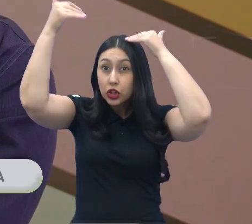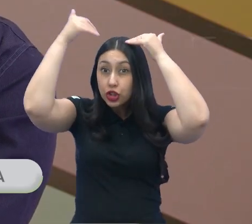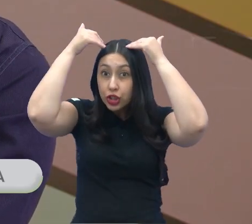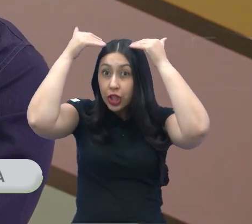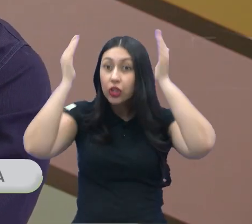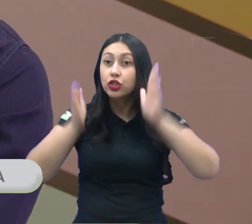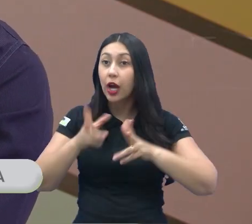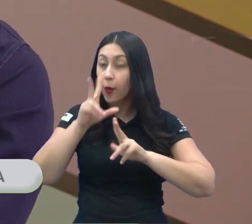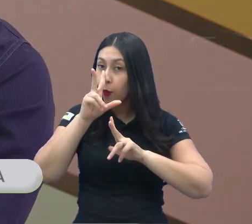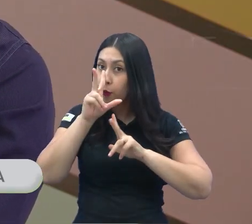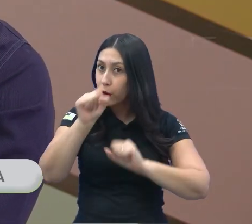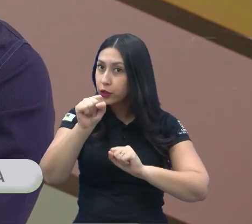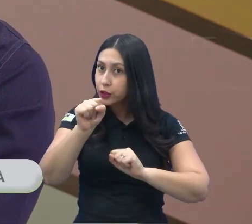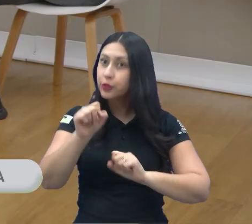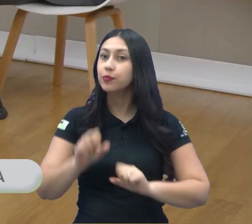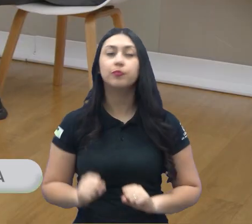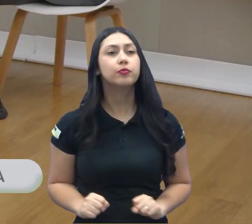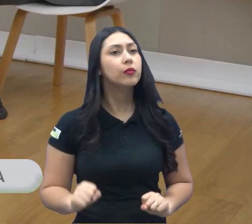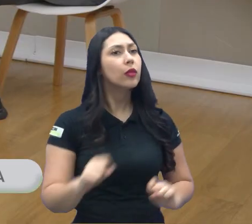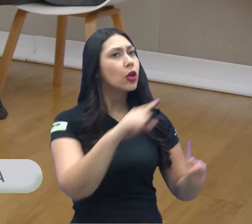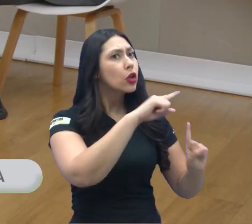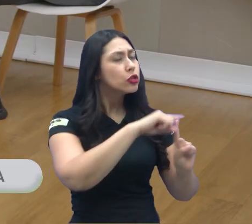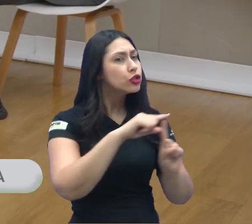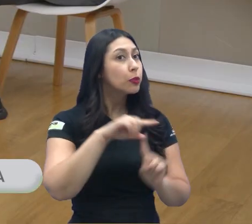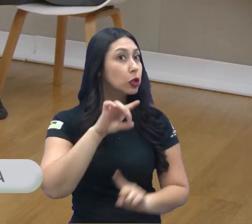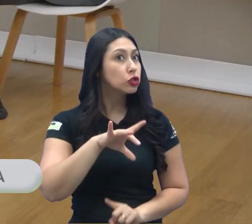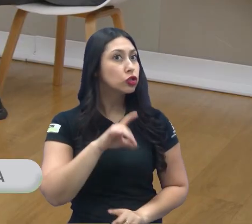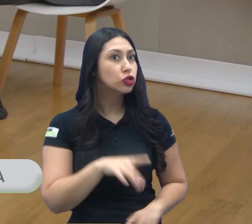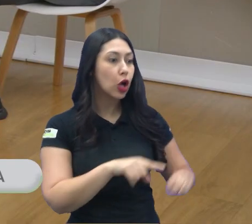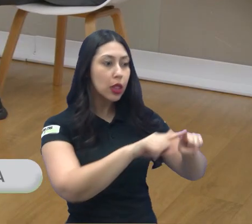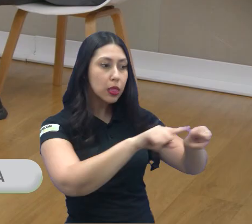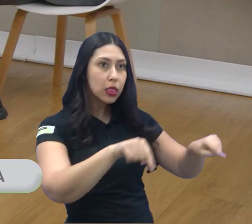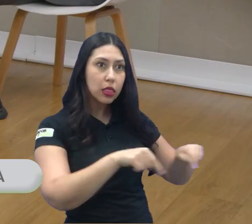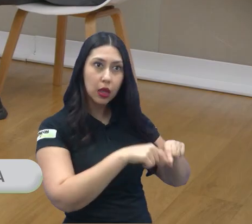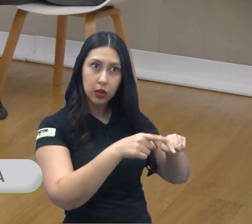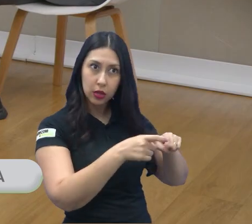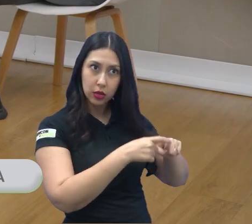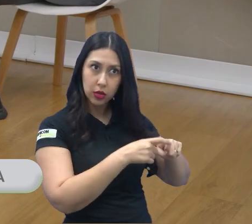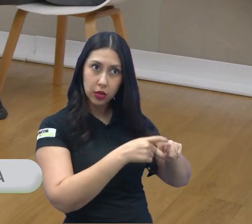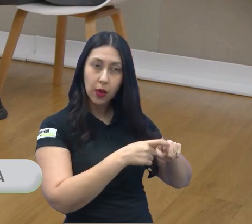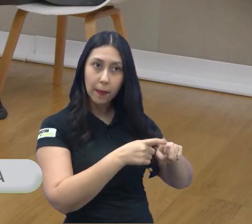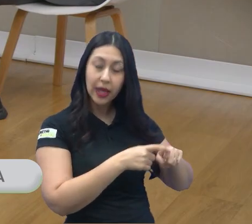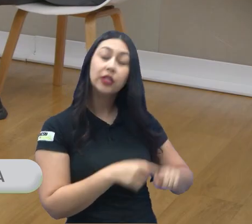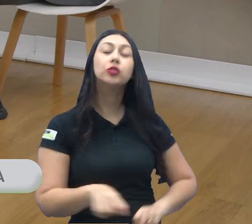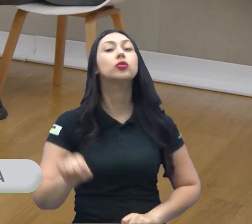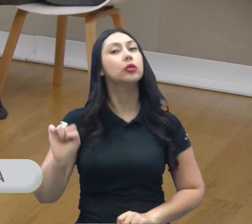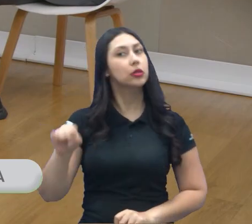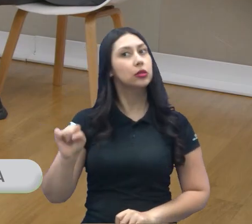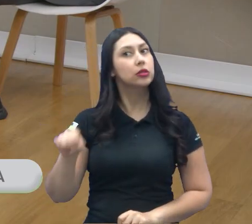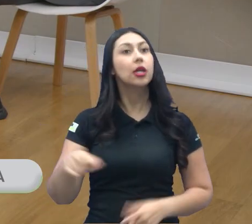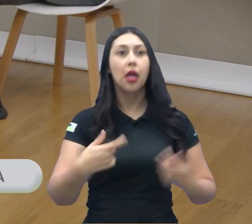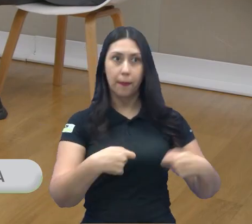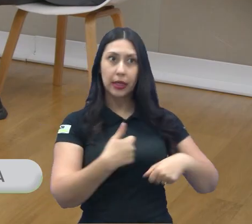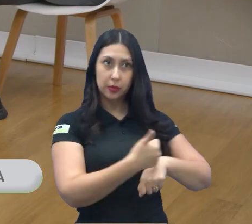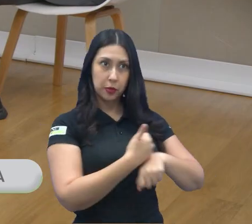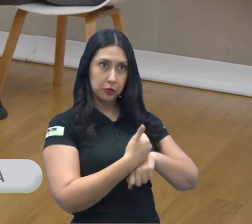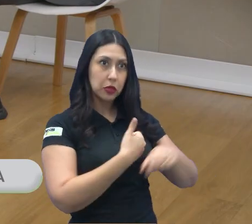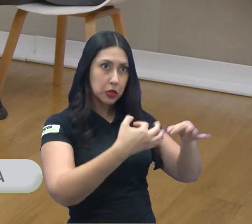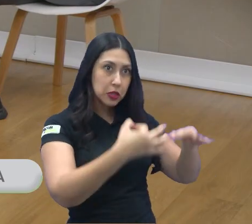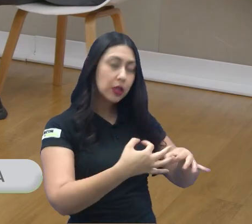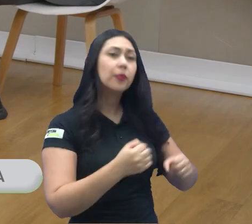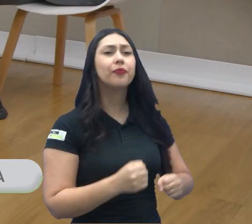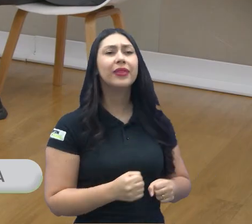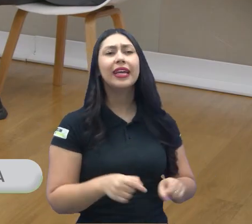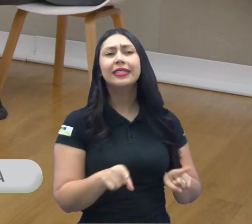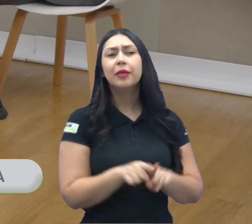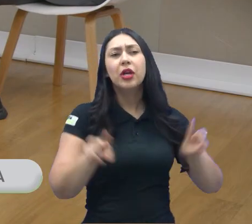muito o tratamento. E esse tipo de tratamento só no consultório? Só no consultório. Isso, com um tricologista, Exatamente. né? Tem que ser com um especialista. E o transplante